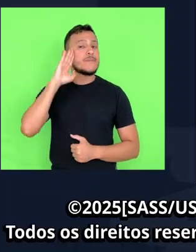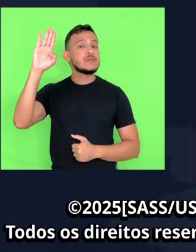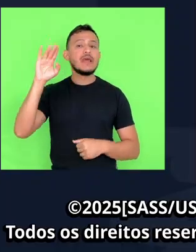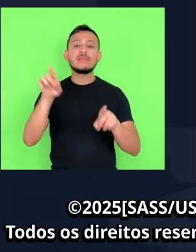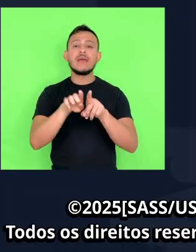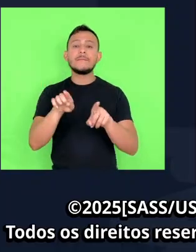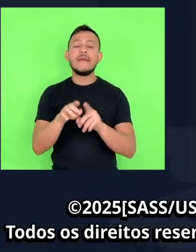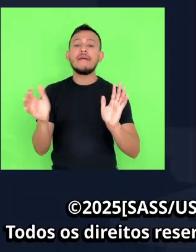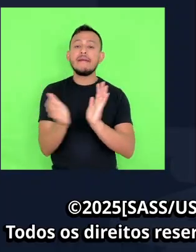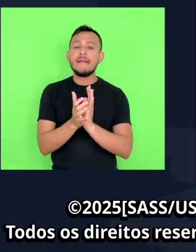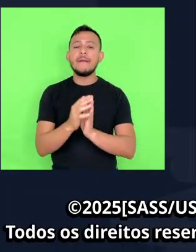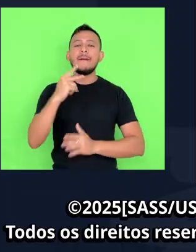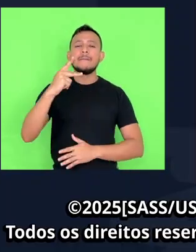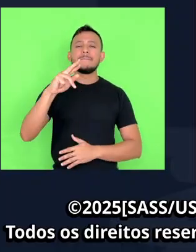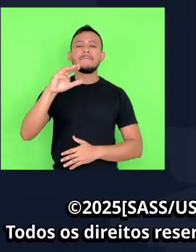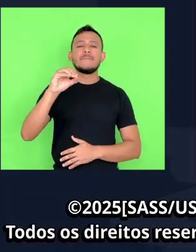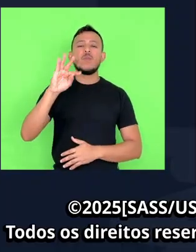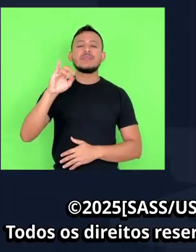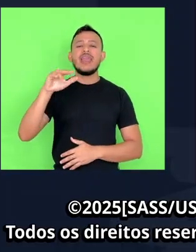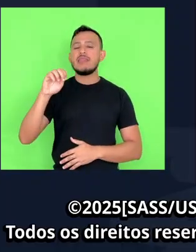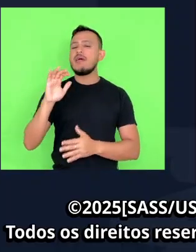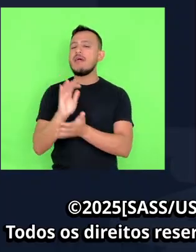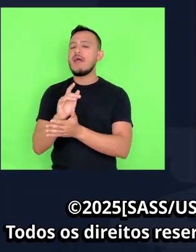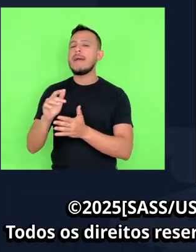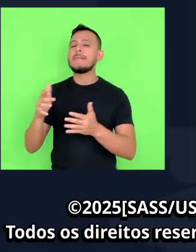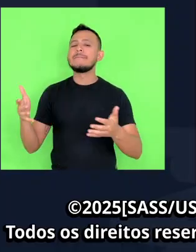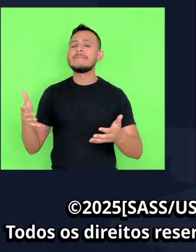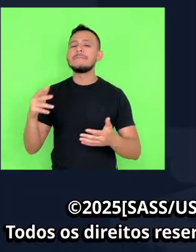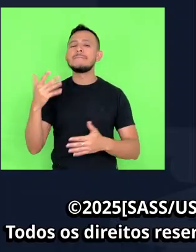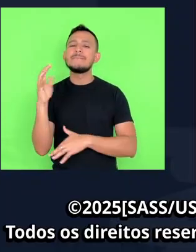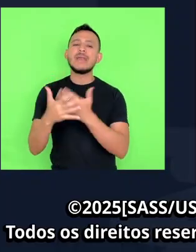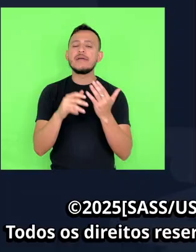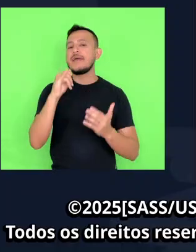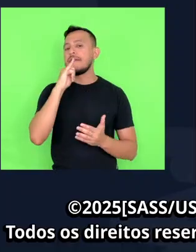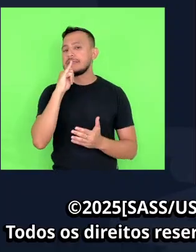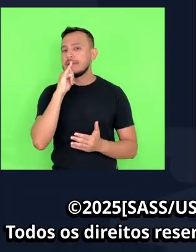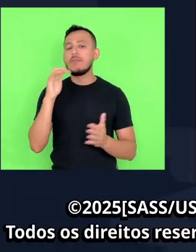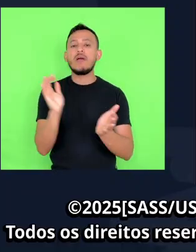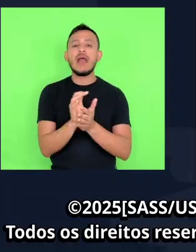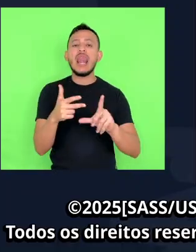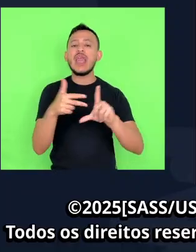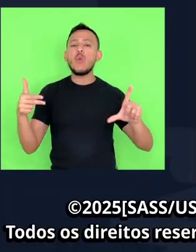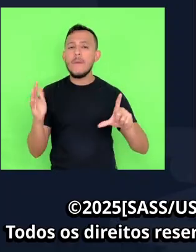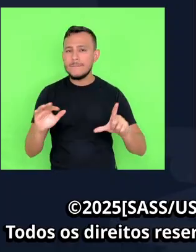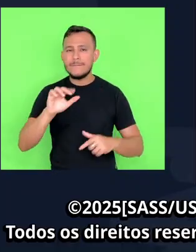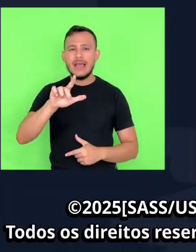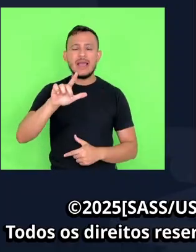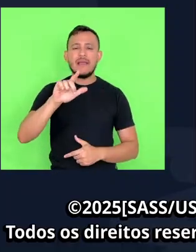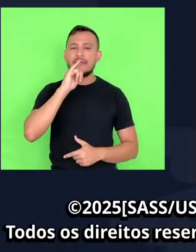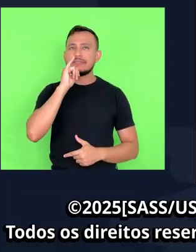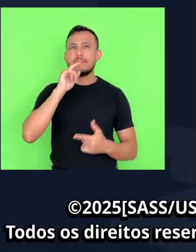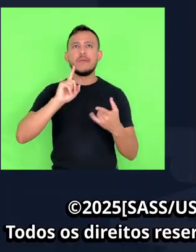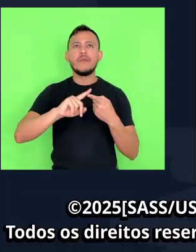priorizar as proteínas à base de plantas. Quais são elas? São as leguminosas. As leguminosas são